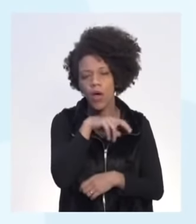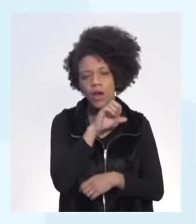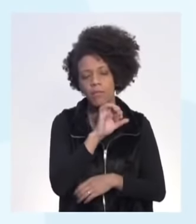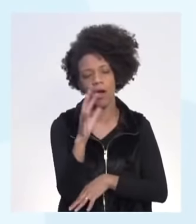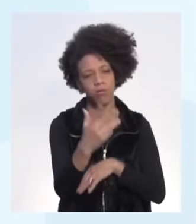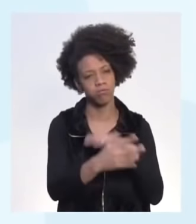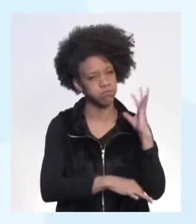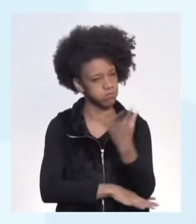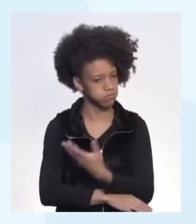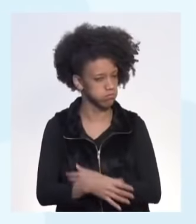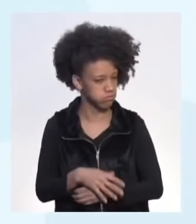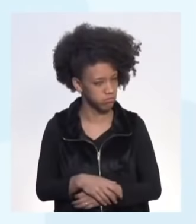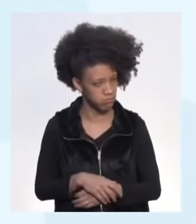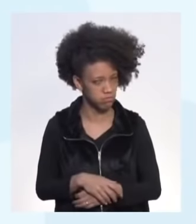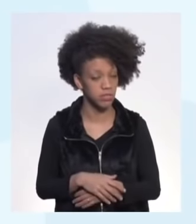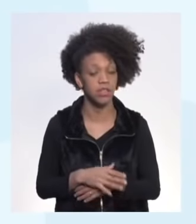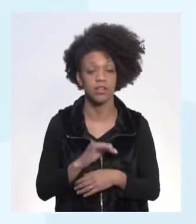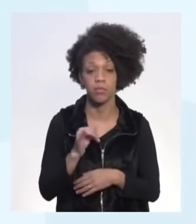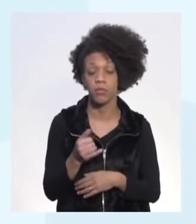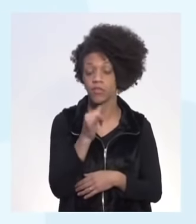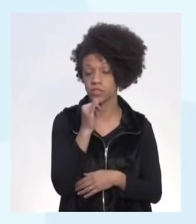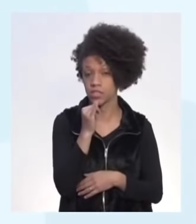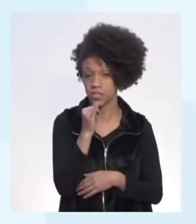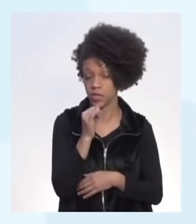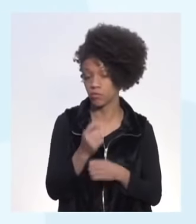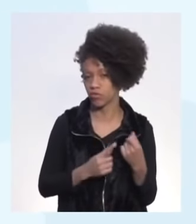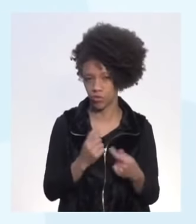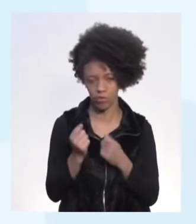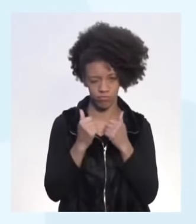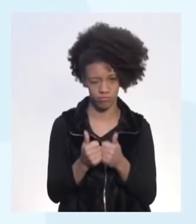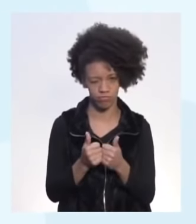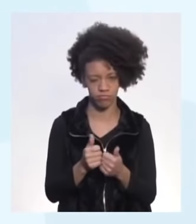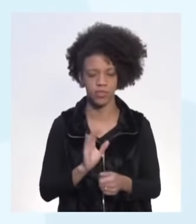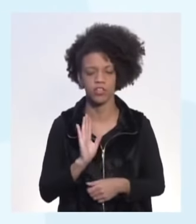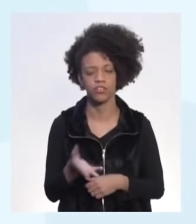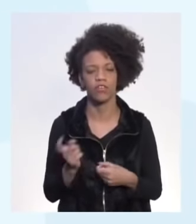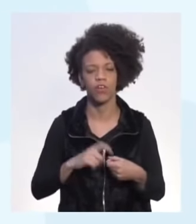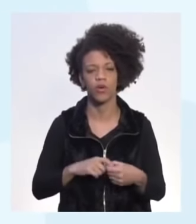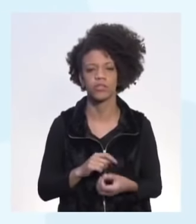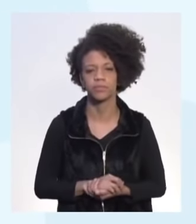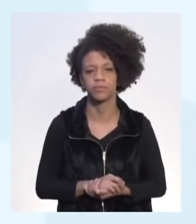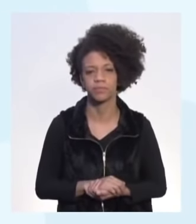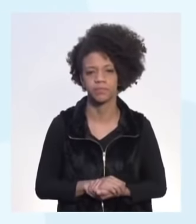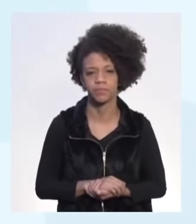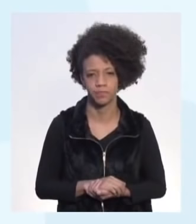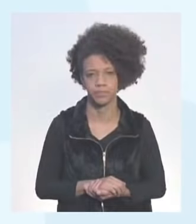na sua opinião? E aproveita e dá exemplo pra mim de algum, certo? Beijo, já voltamos. Um minuto.